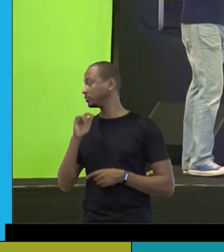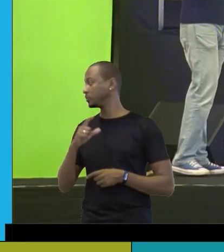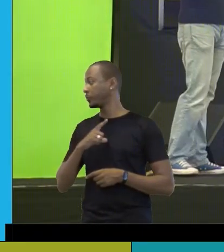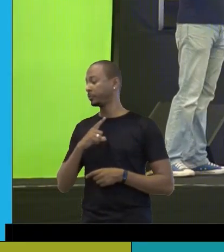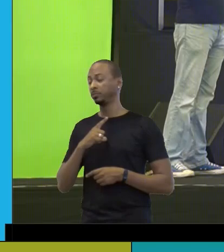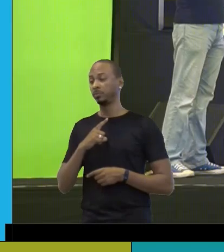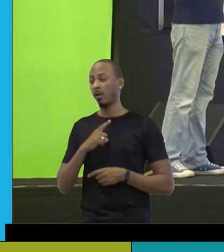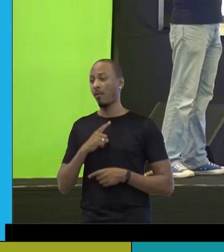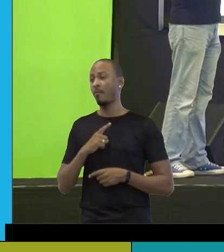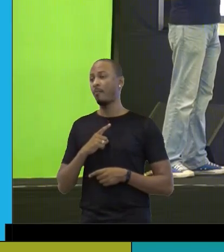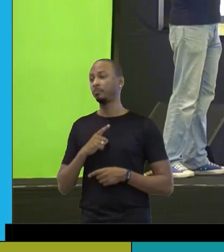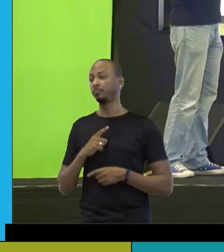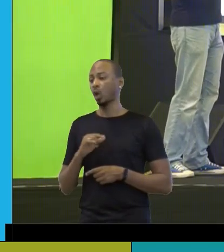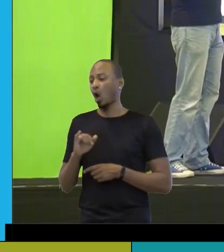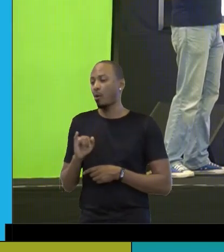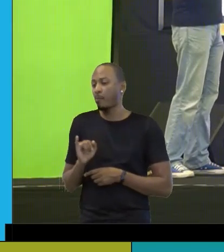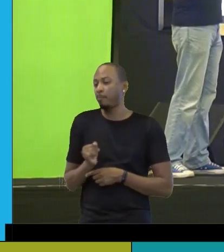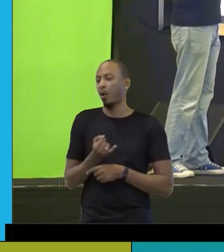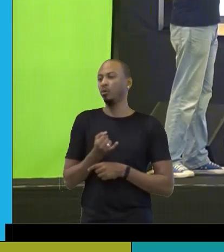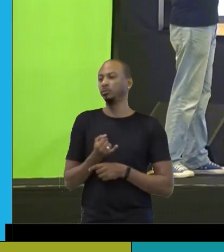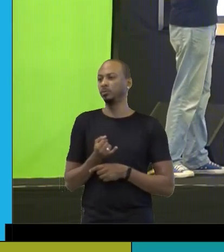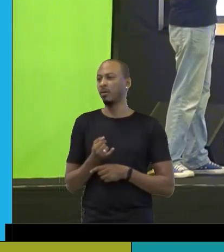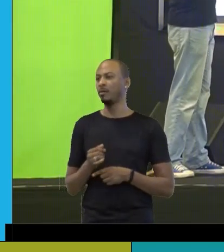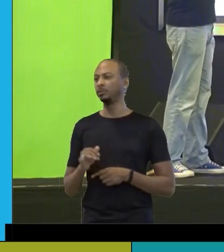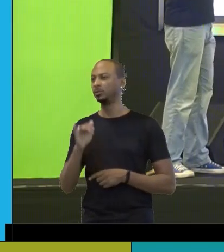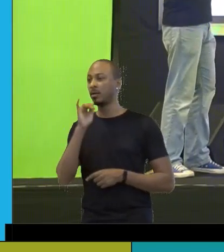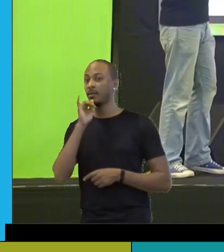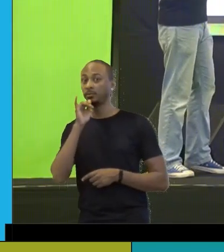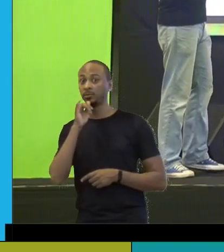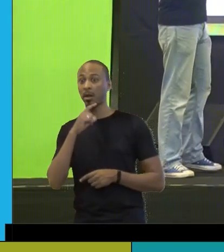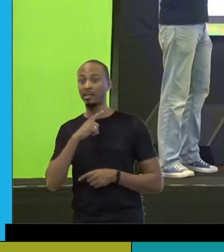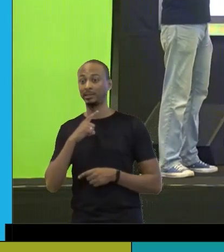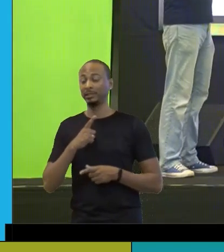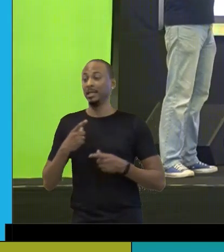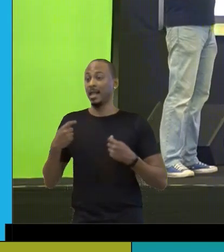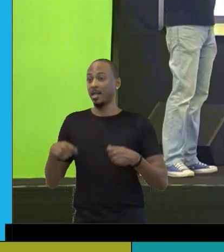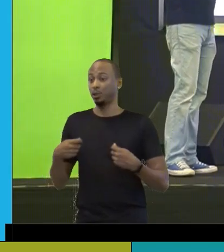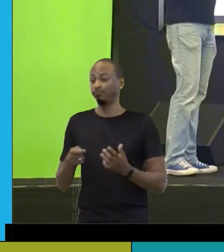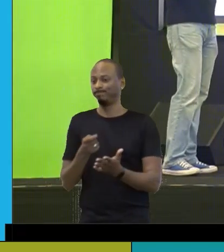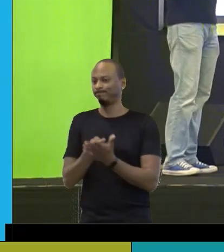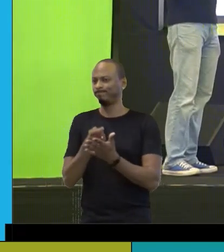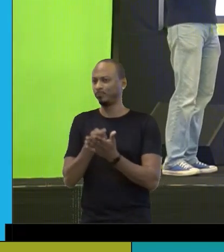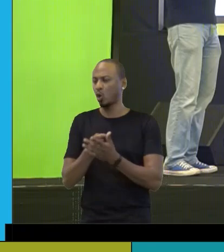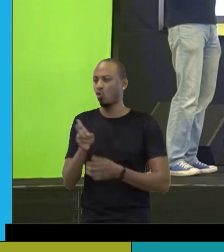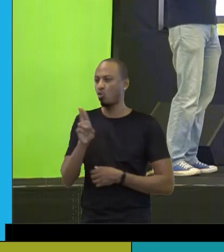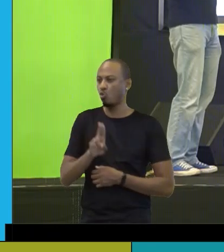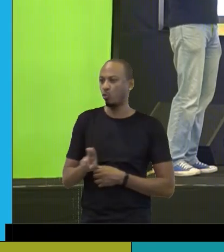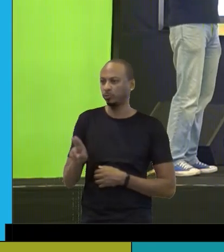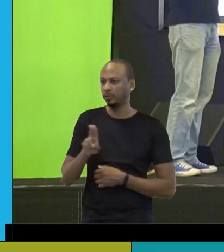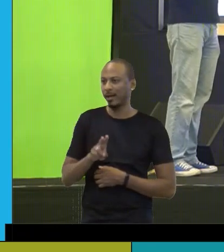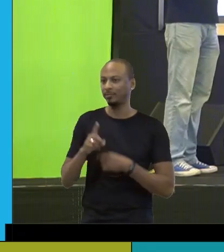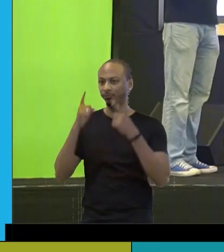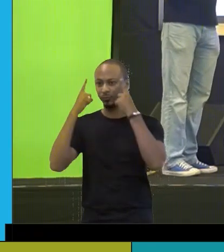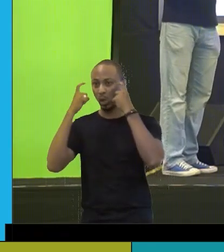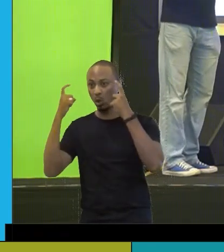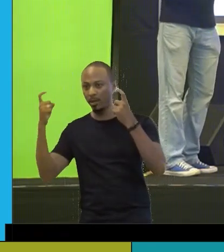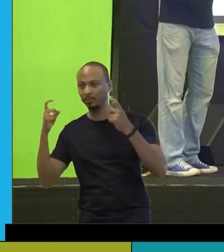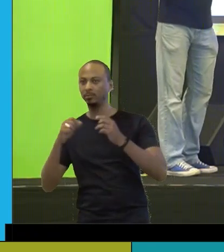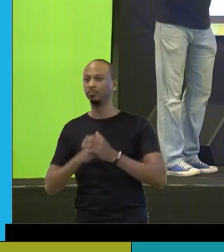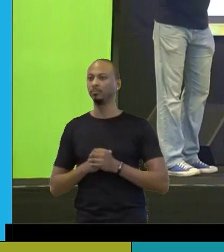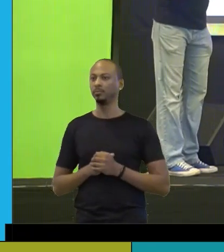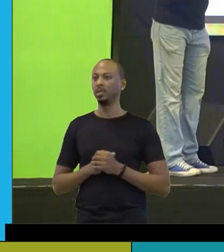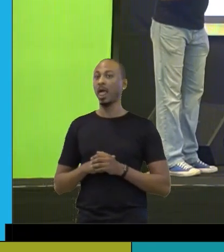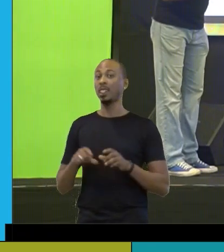Maquiavel distingue então o príncipe de virtu, que é forçado pela necessidade a usar a violência, visando ao